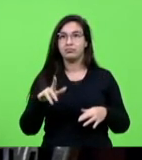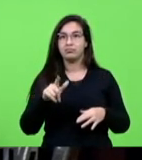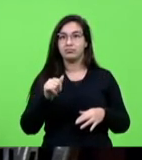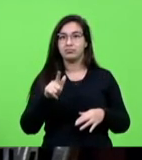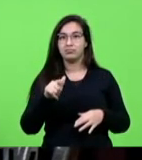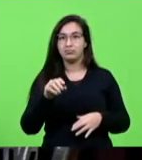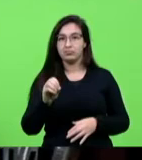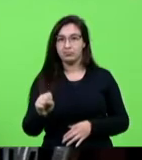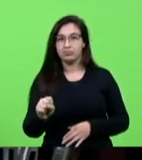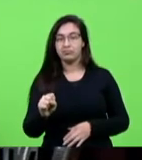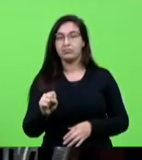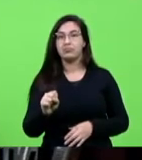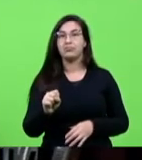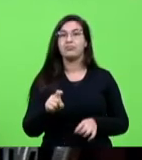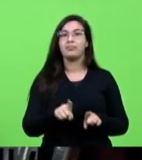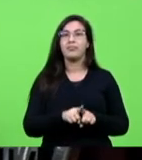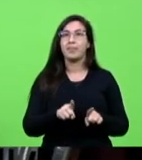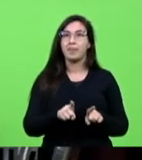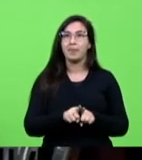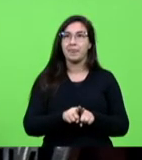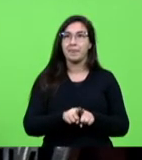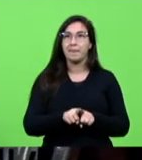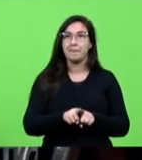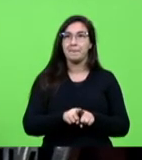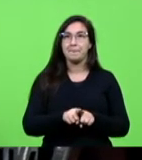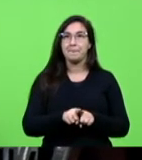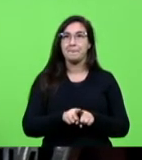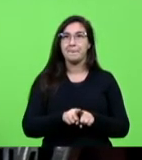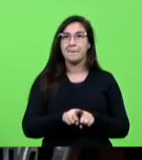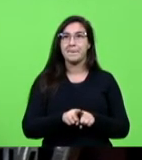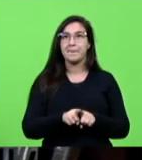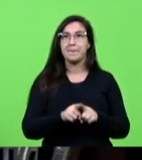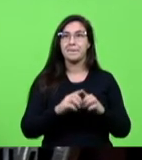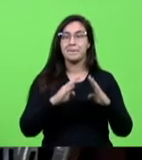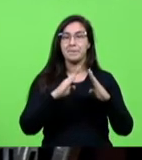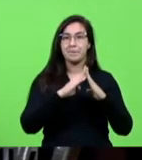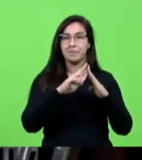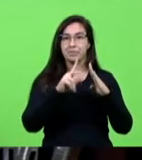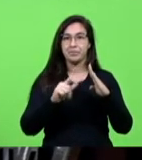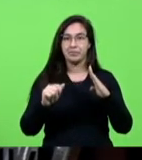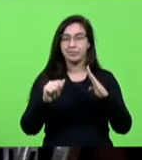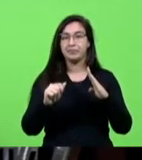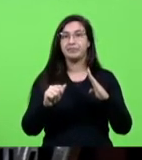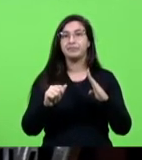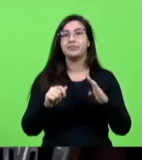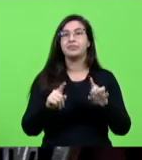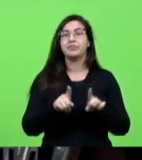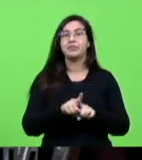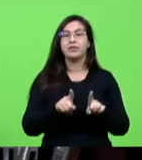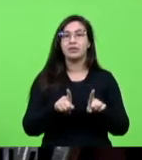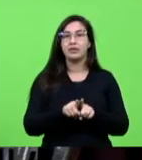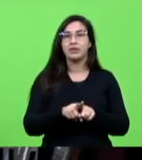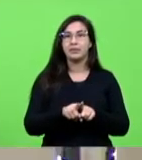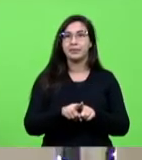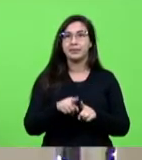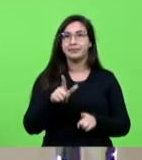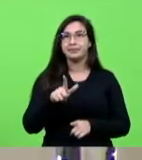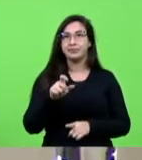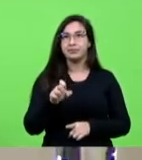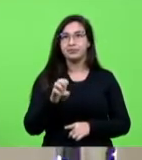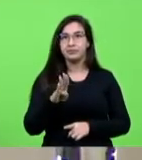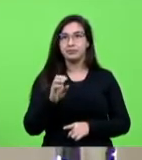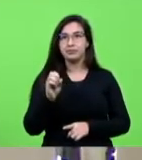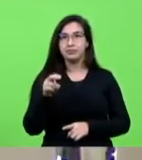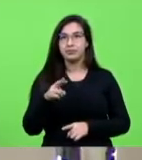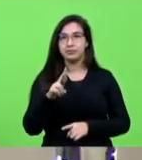Camargo, que é da invernada dos quilombolas de Abdão Batista, e o Clóvis, que é o vereador de Lebon Reis.